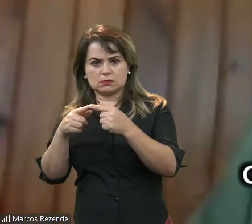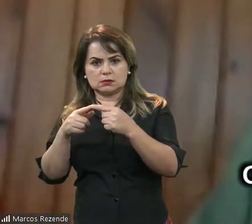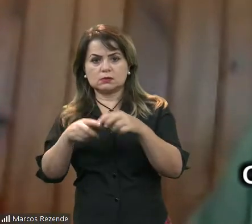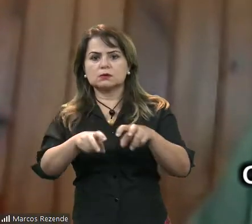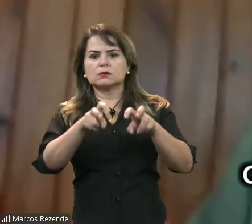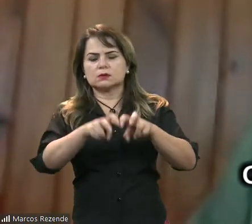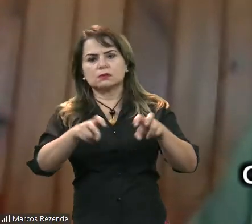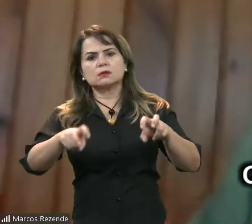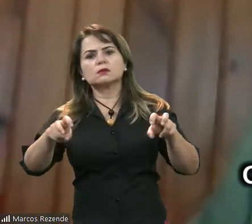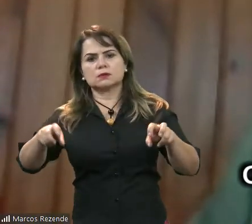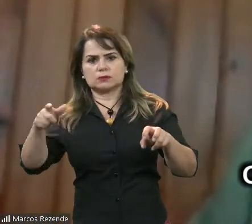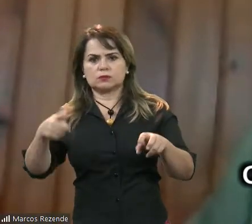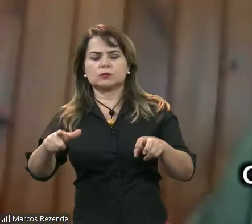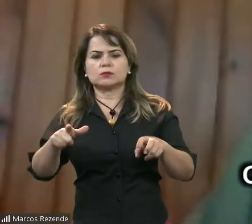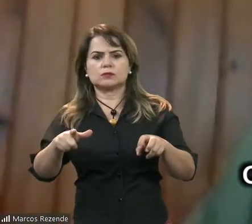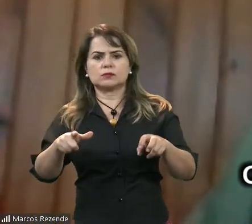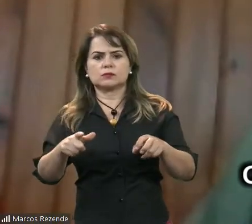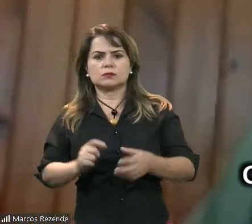permaneçam como se encontram.